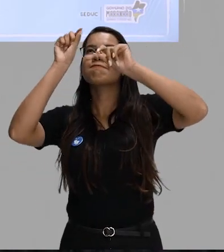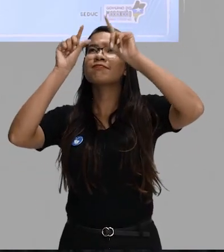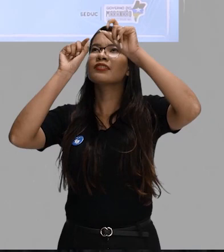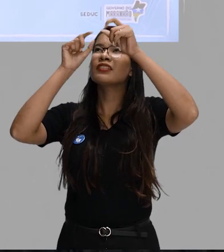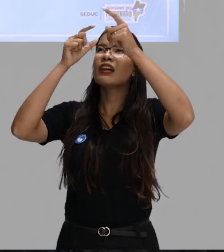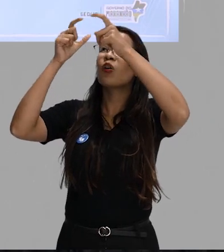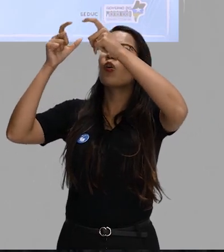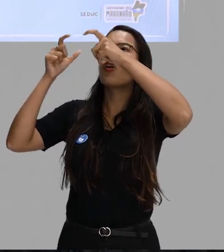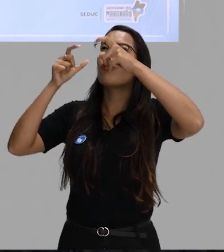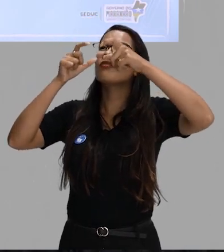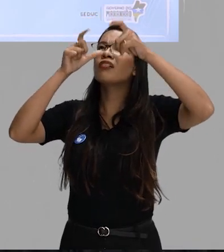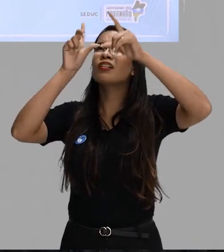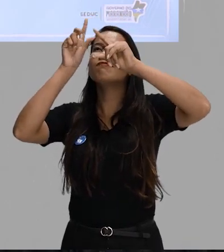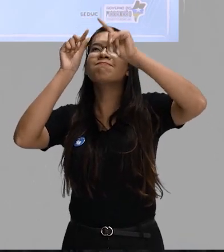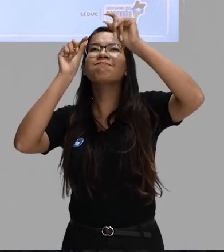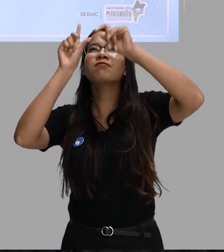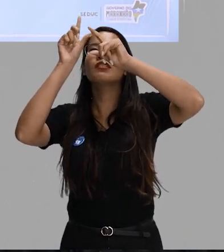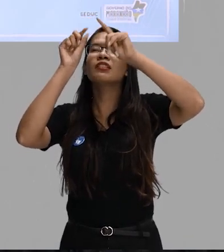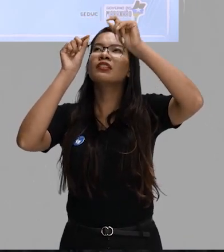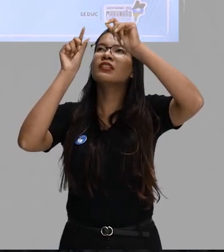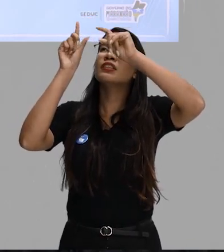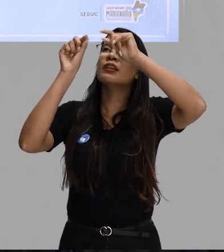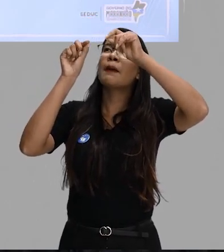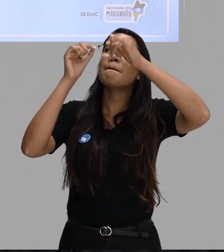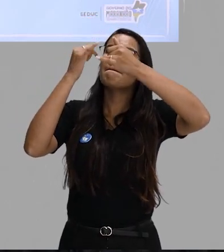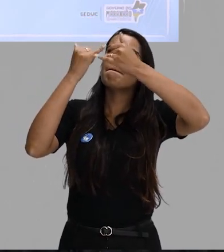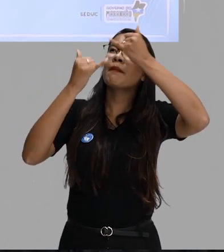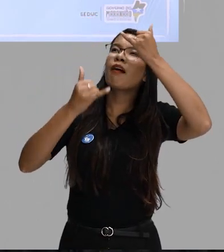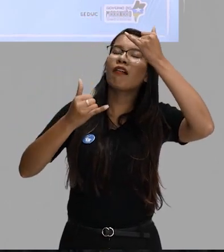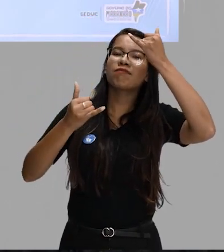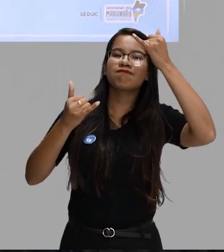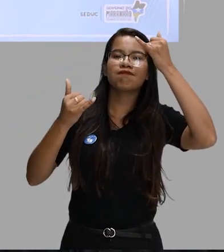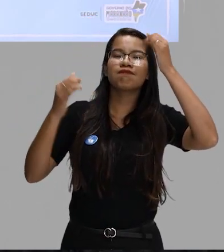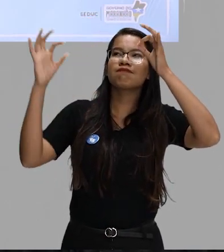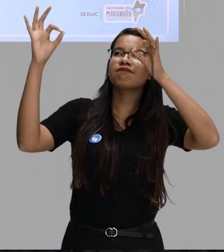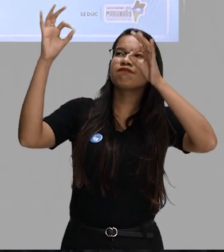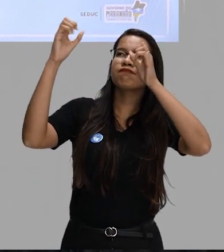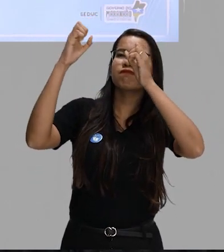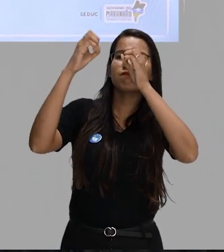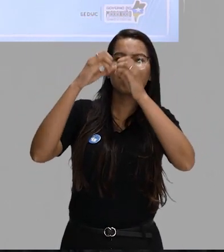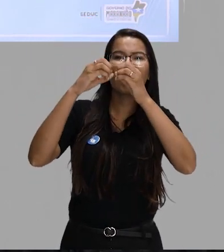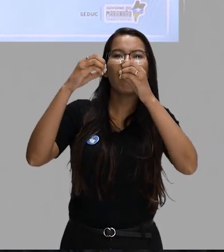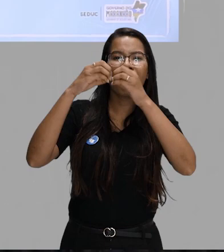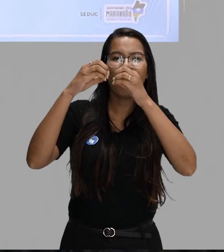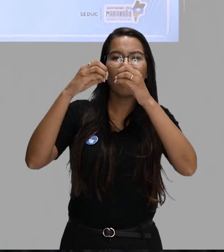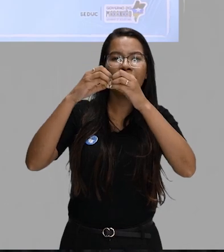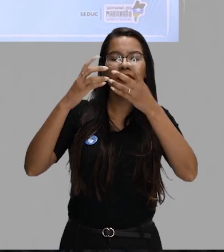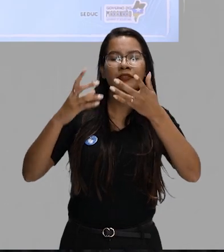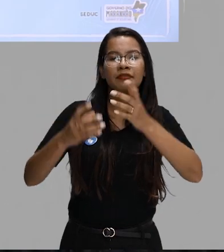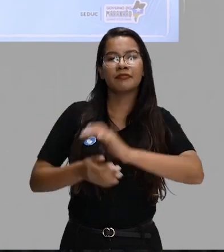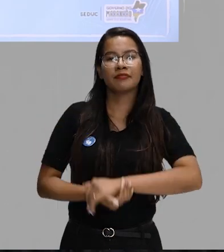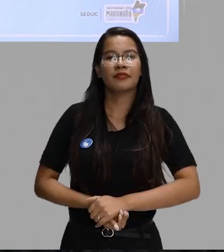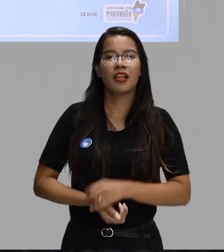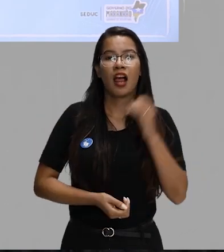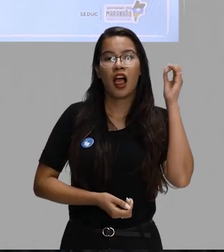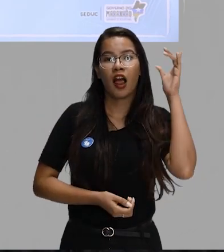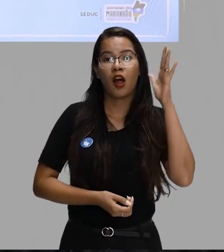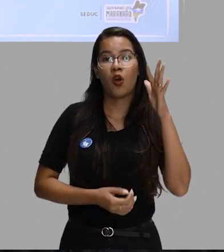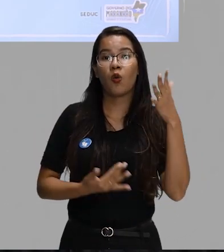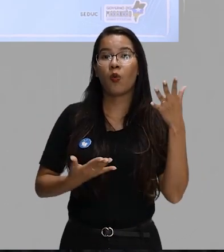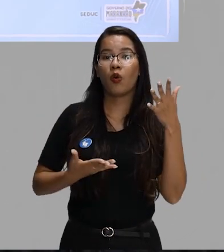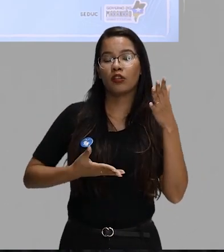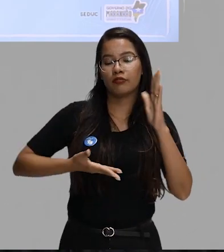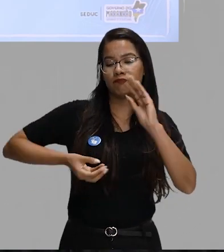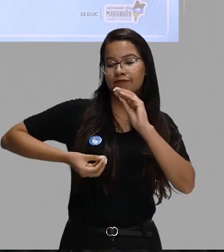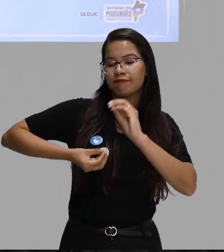as estrelas estão, eles são os locais aparentes, não é o local real. Certo? A luz, quando viaja